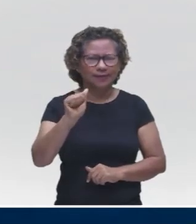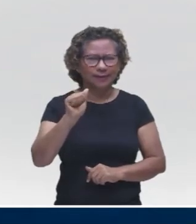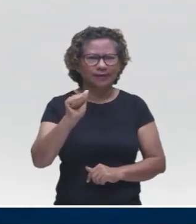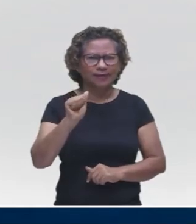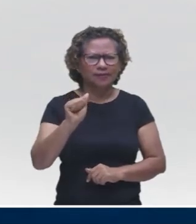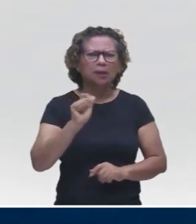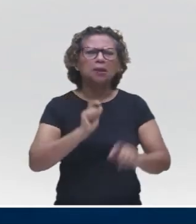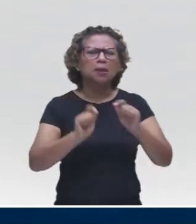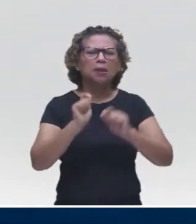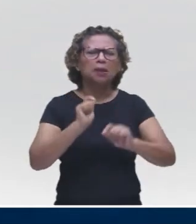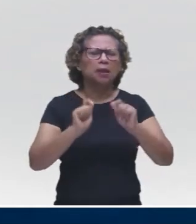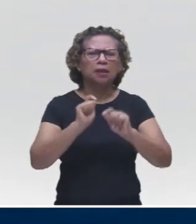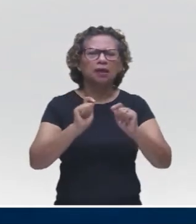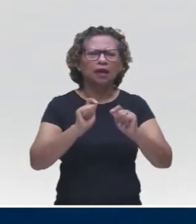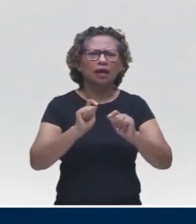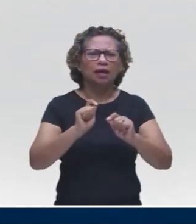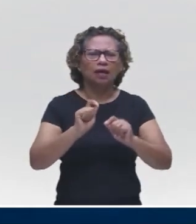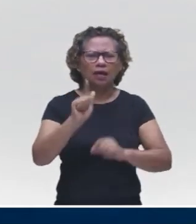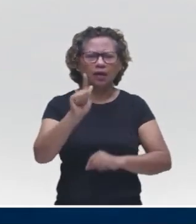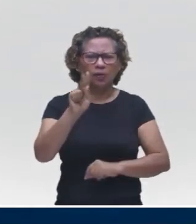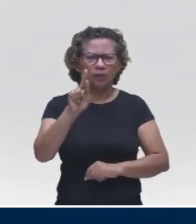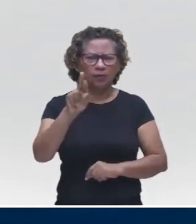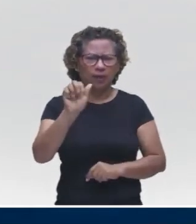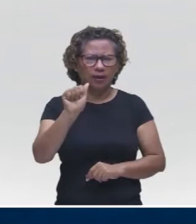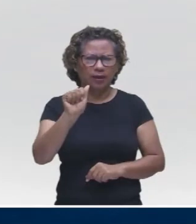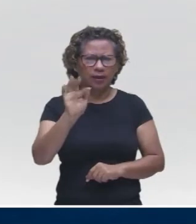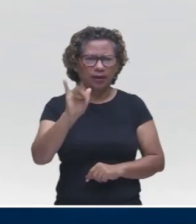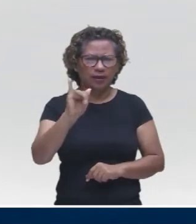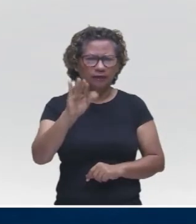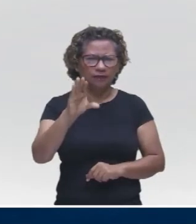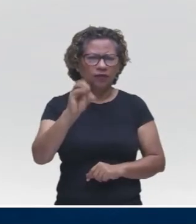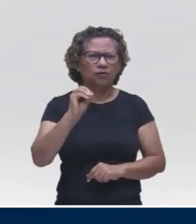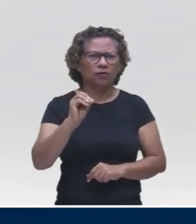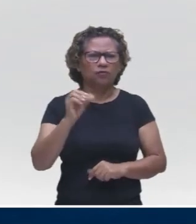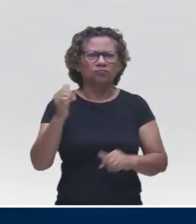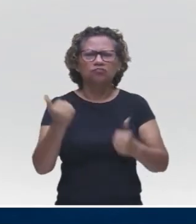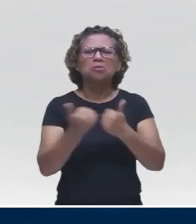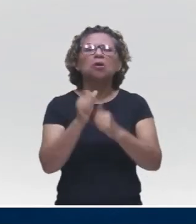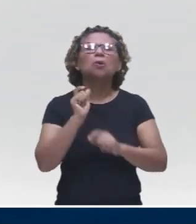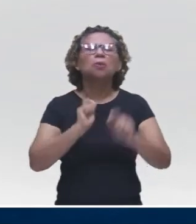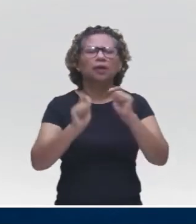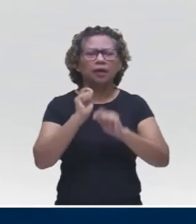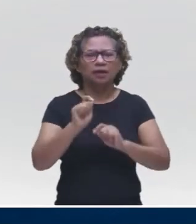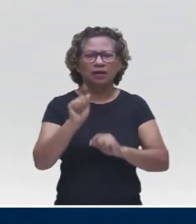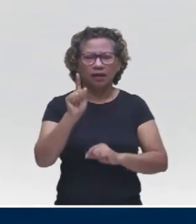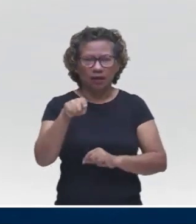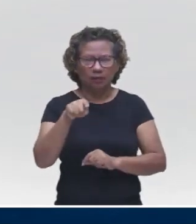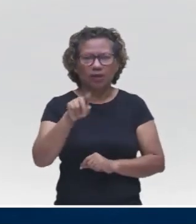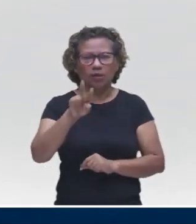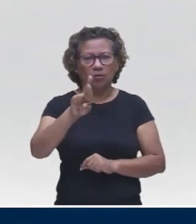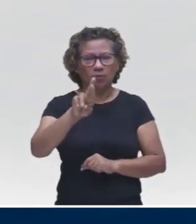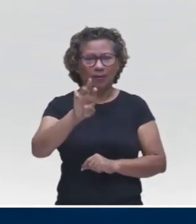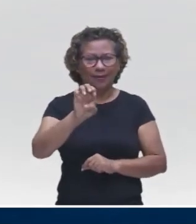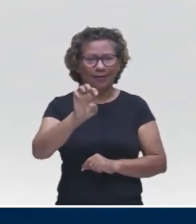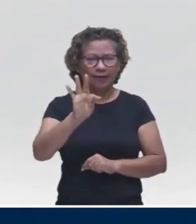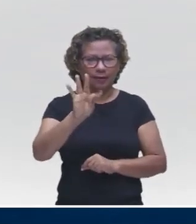da função afim é representado por quem? Por uma reta.